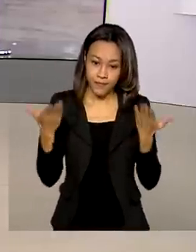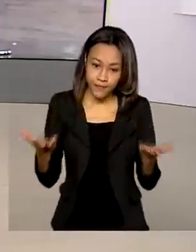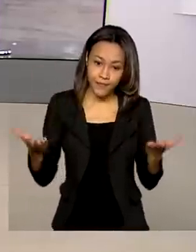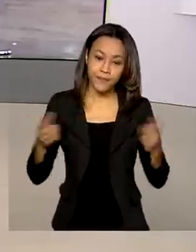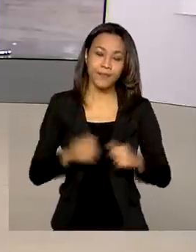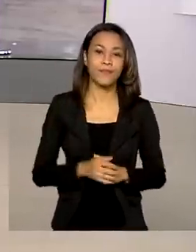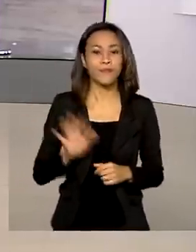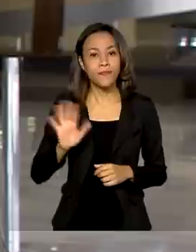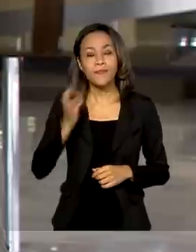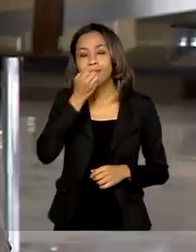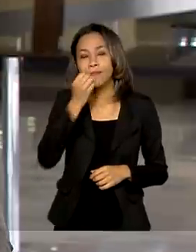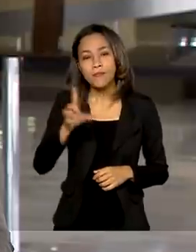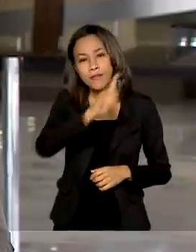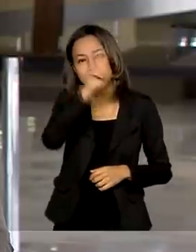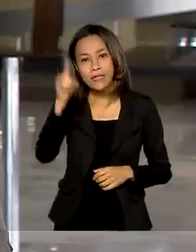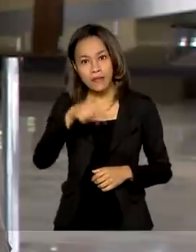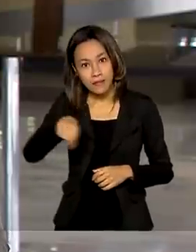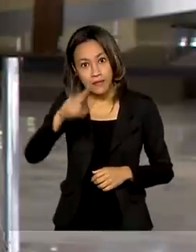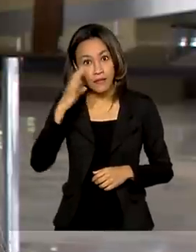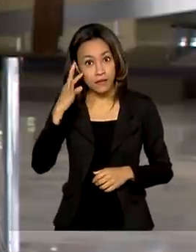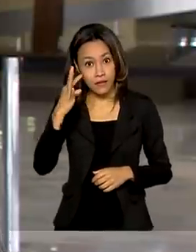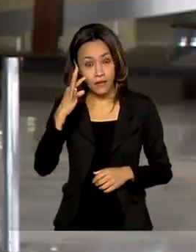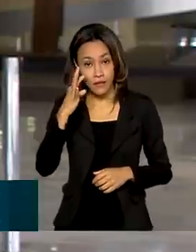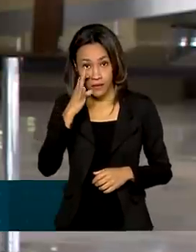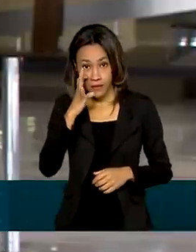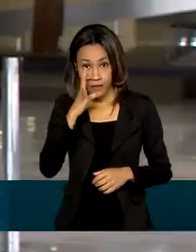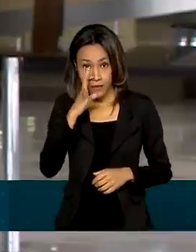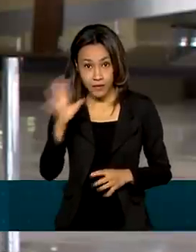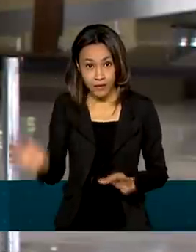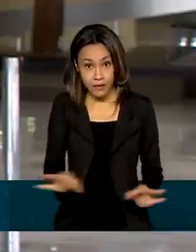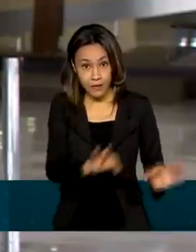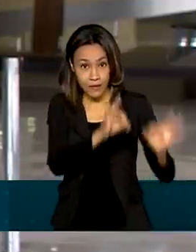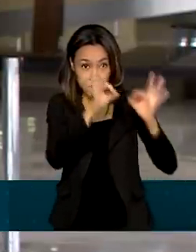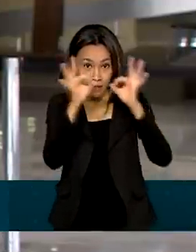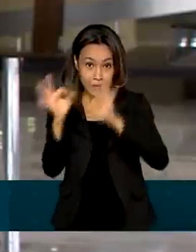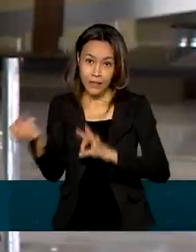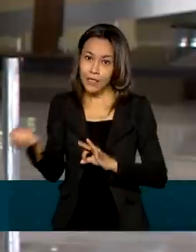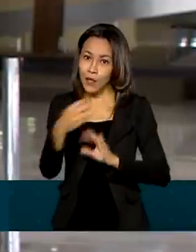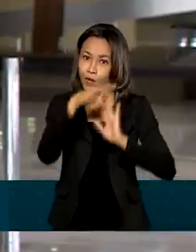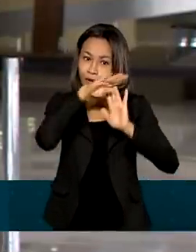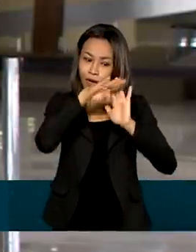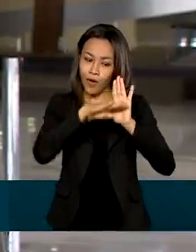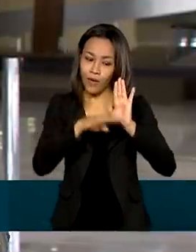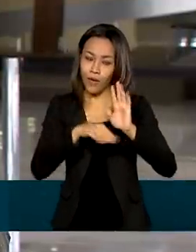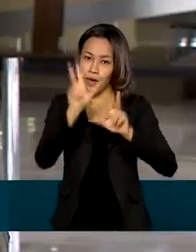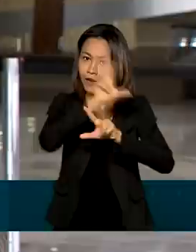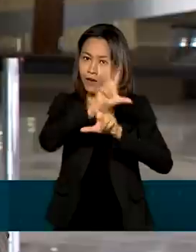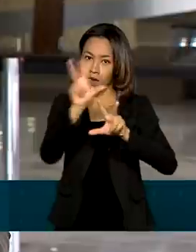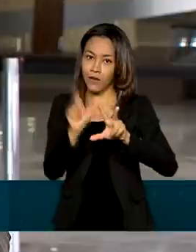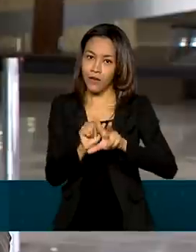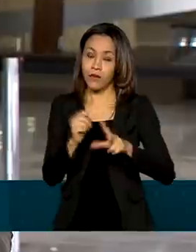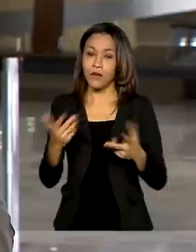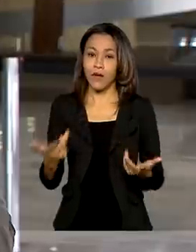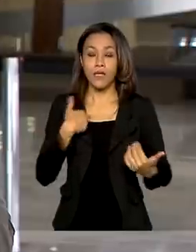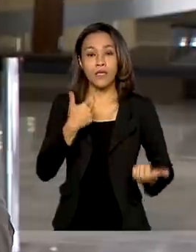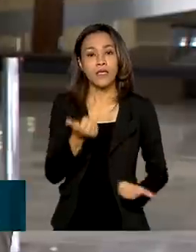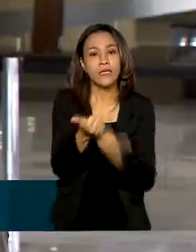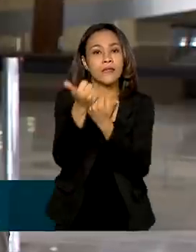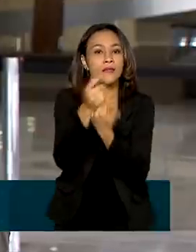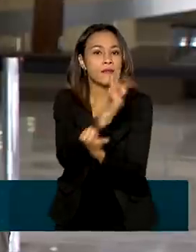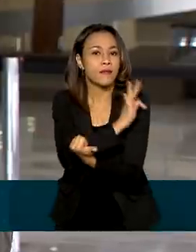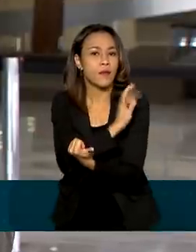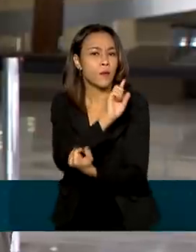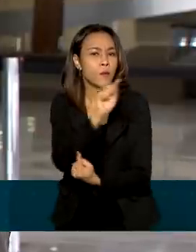bom dia para você, bom dia para todos que nos acompanham nessa nova programação do jornalismo da TV Brasil. Olha, essa colaboração técnica, ela